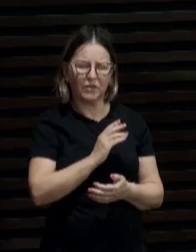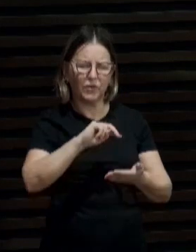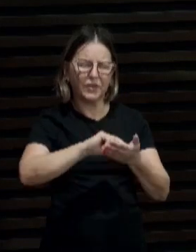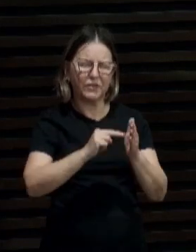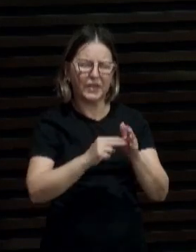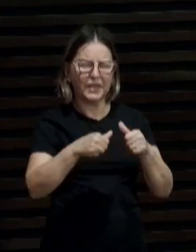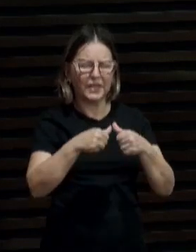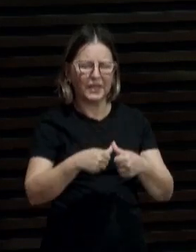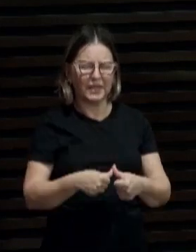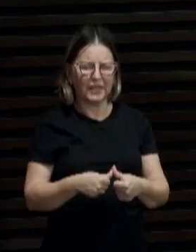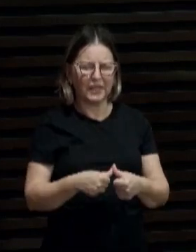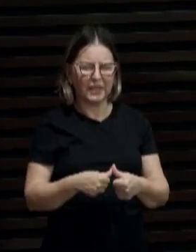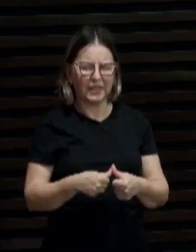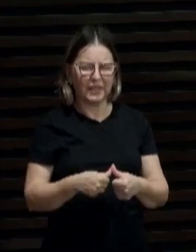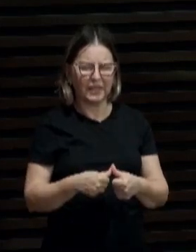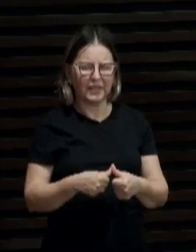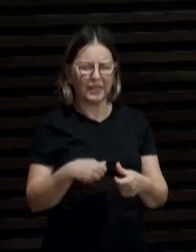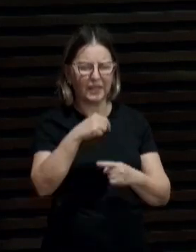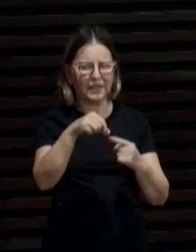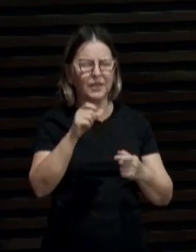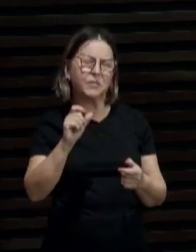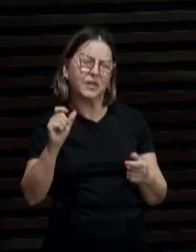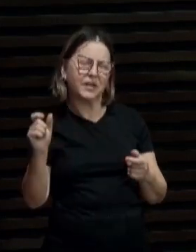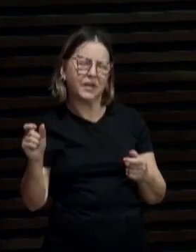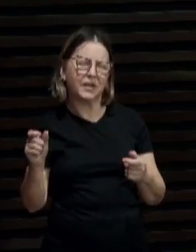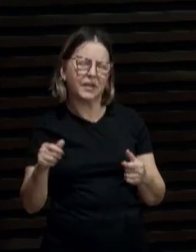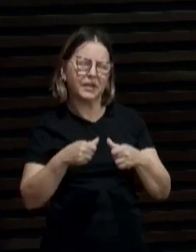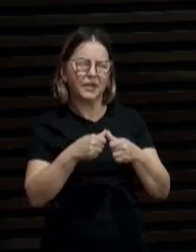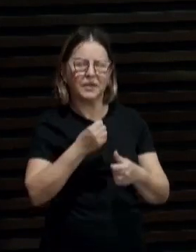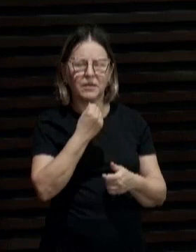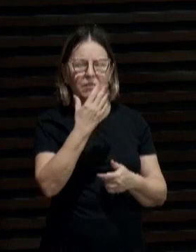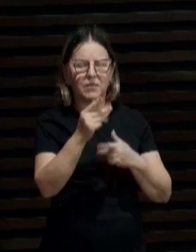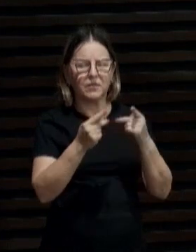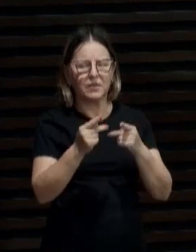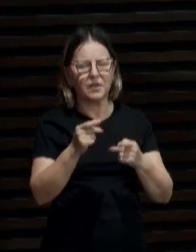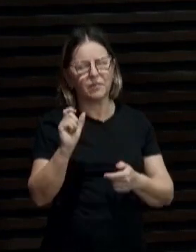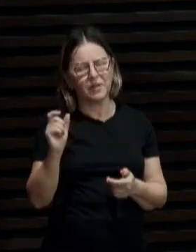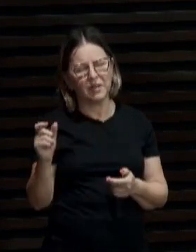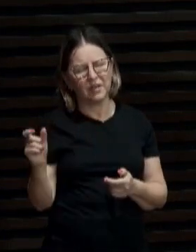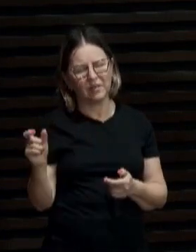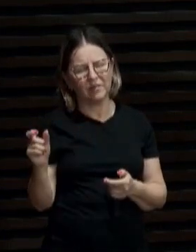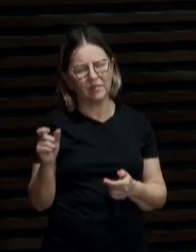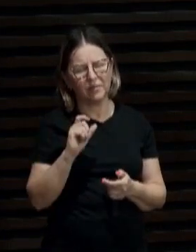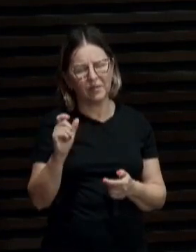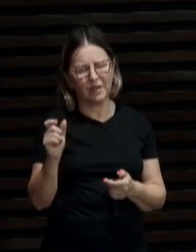significado dessas sagradas palavras, Pai, dessas benditas palavras, palavras que em